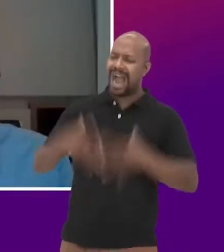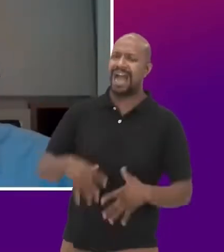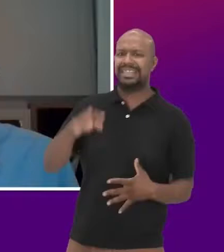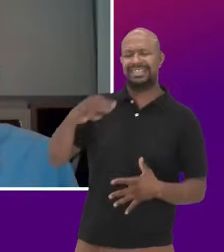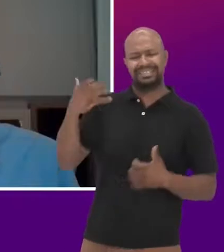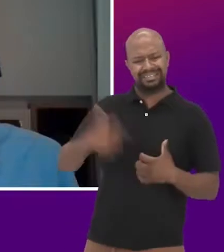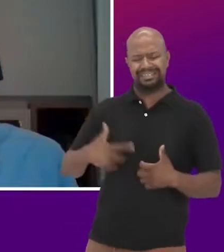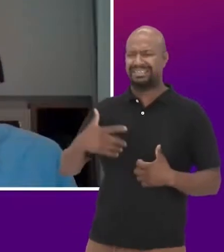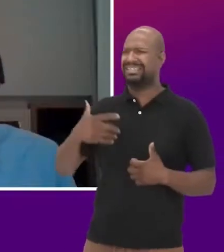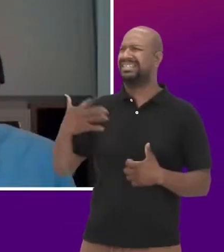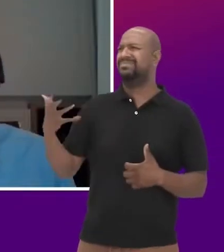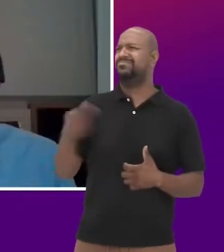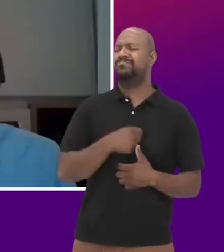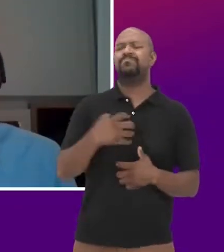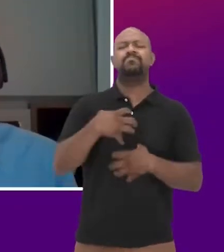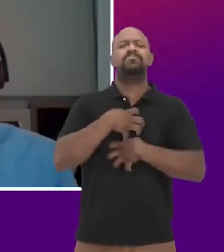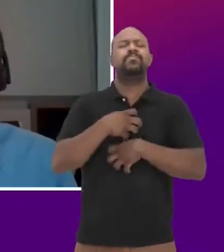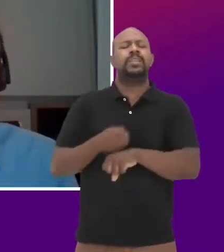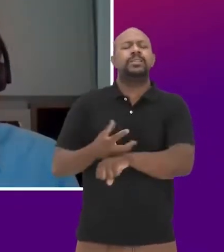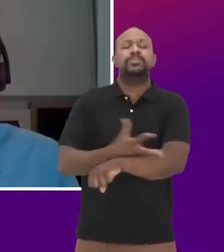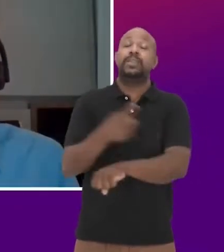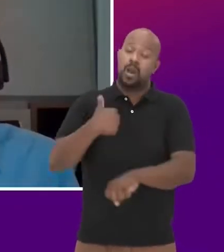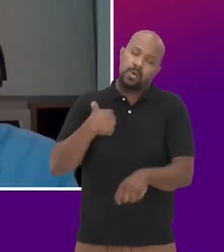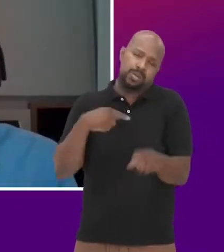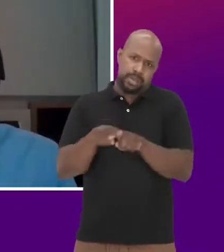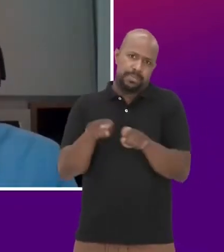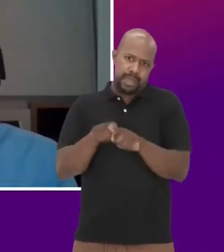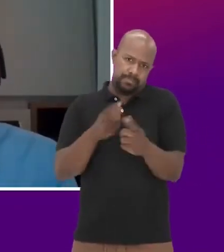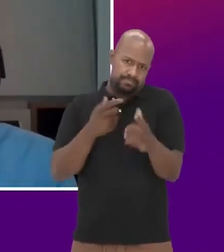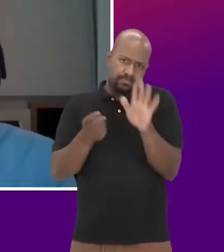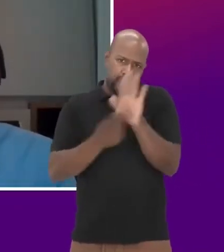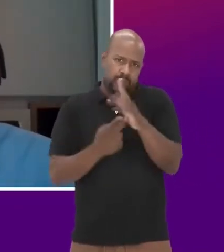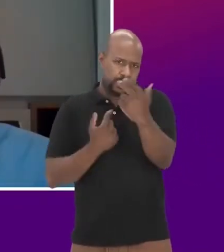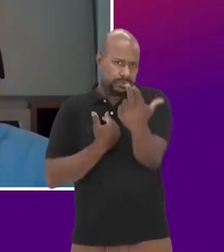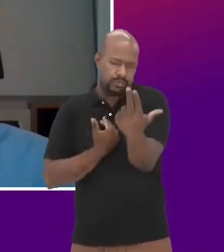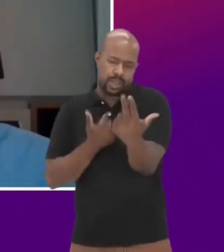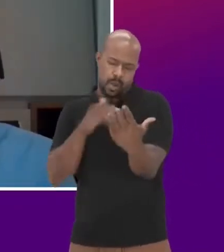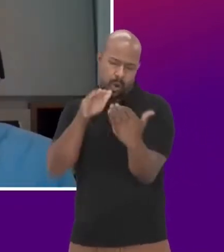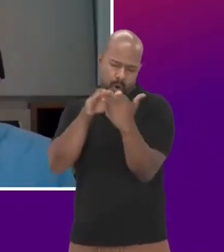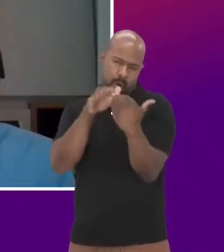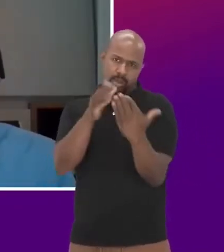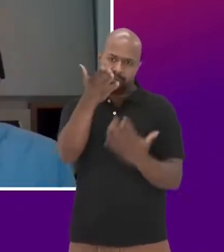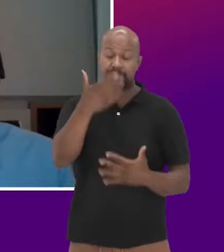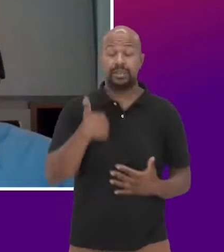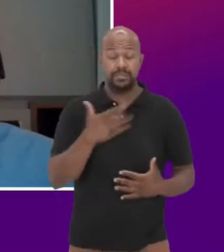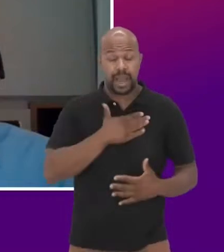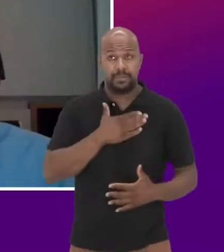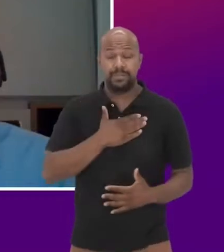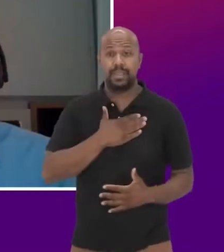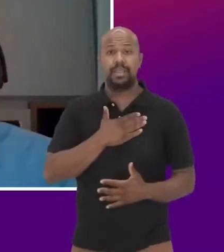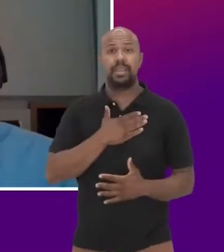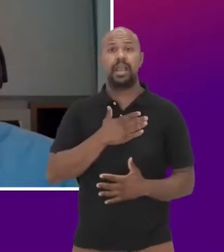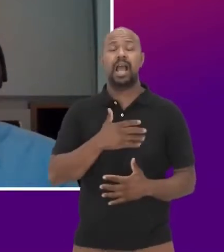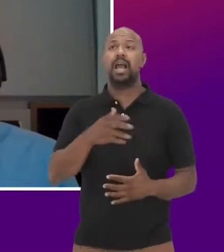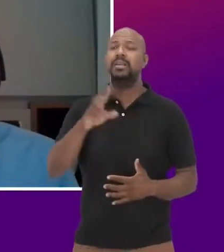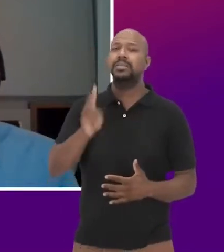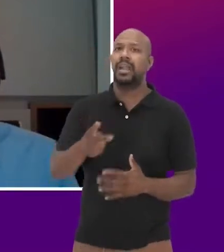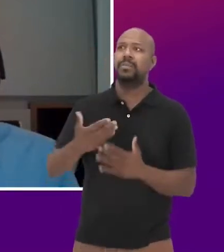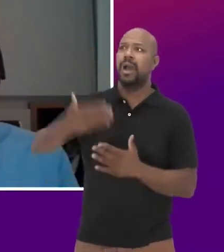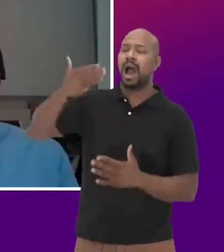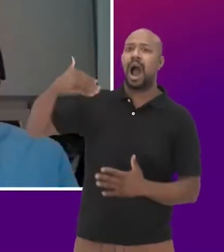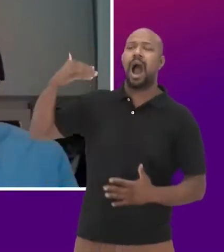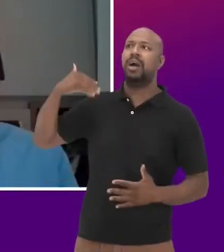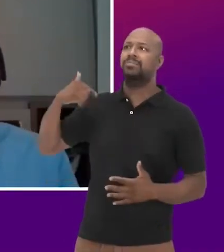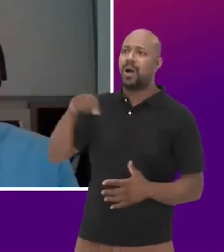e trabalha a parte sentimental das pessoas. Eu também, Washington, eu corroboro com você. Para mim, nunca antes a gente